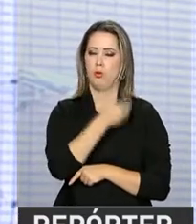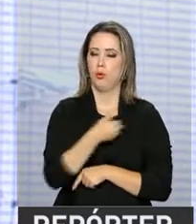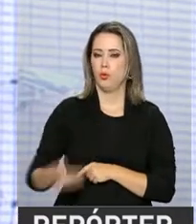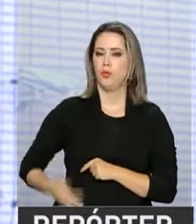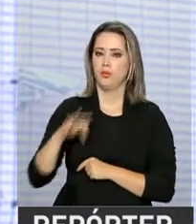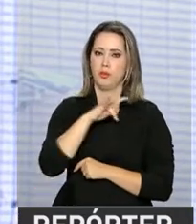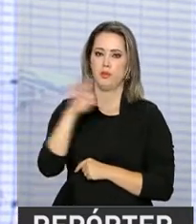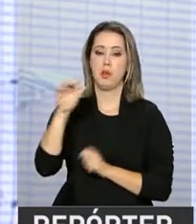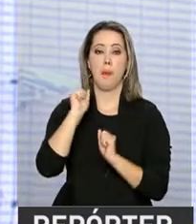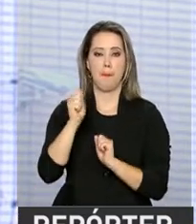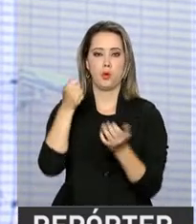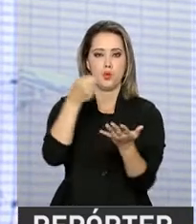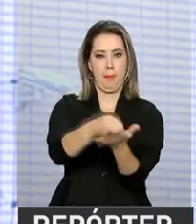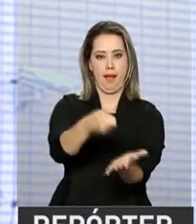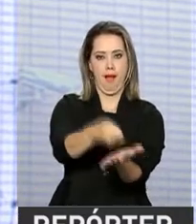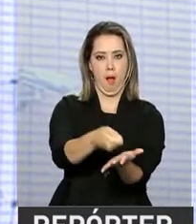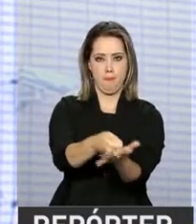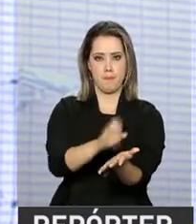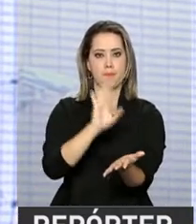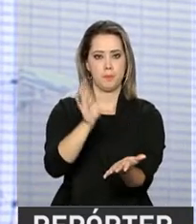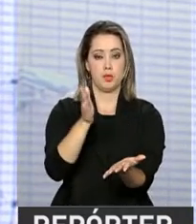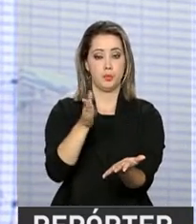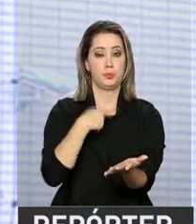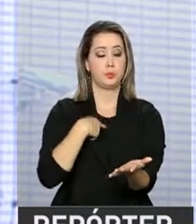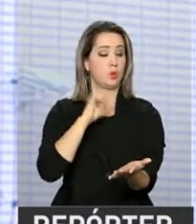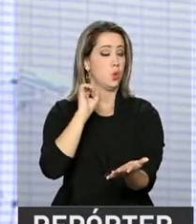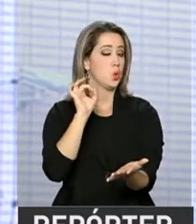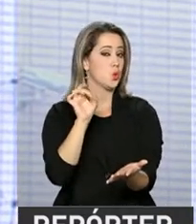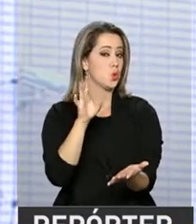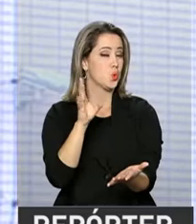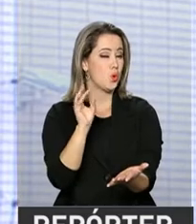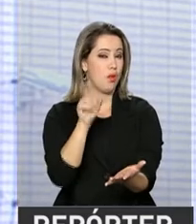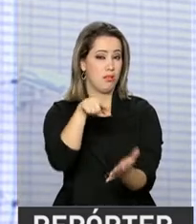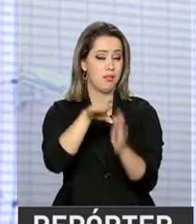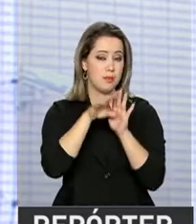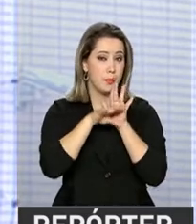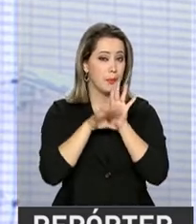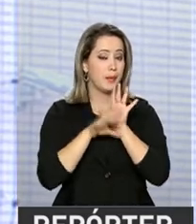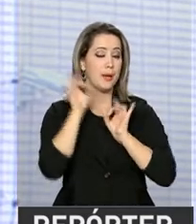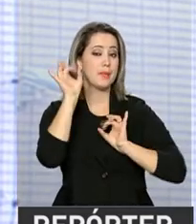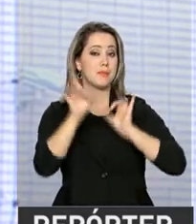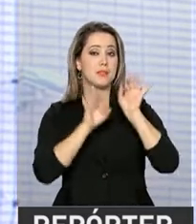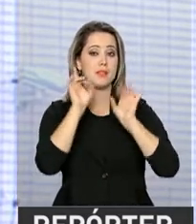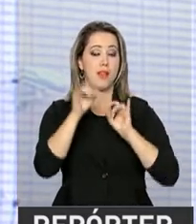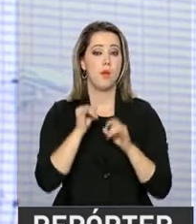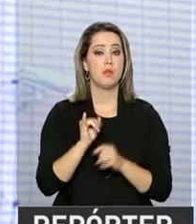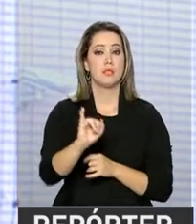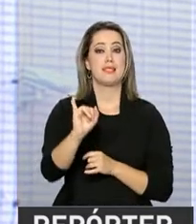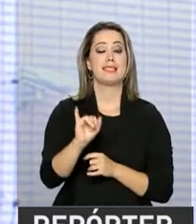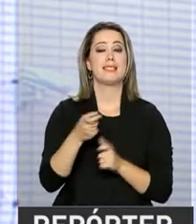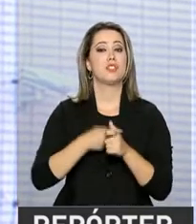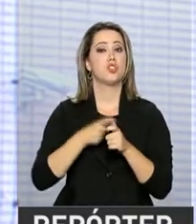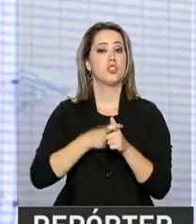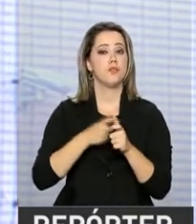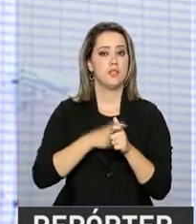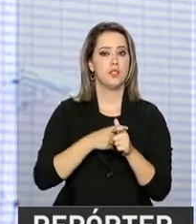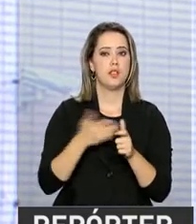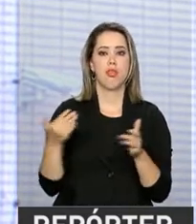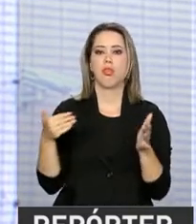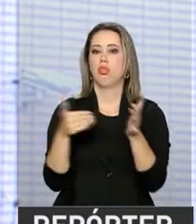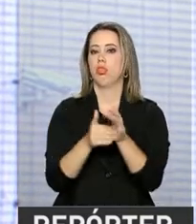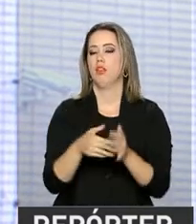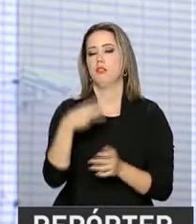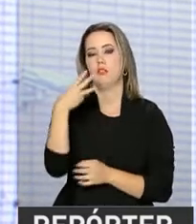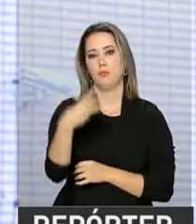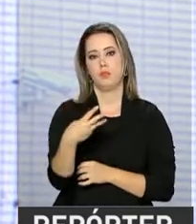facilitada. Lembrando que só podem ser incluídas no Programa Especial de Regularização Tributária as dívidas com vencimento até o